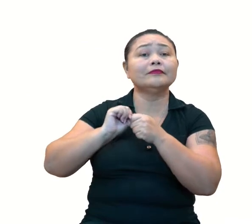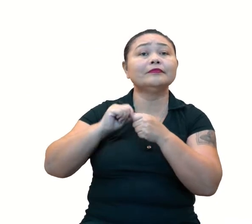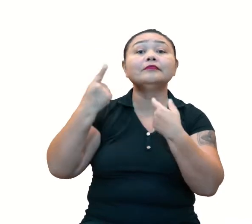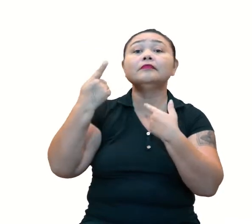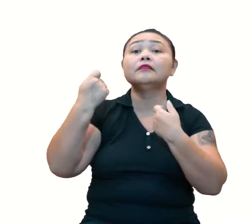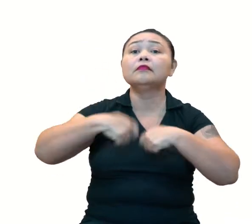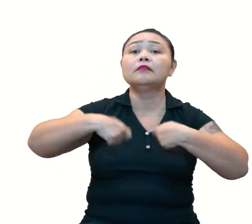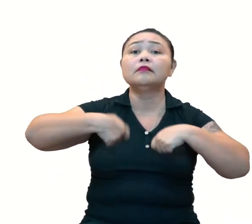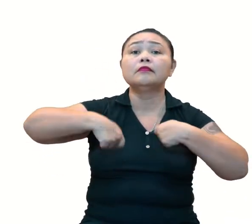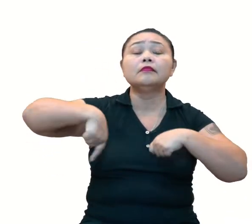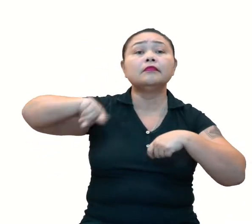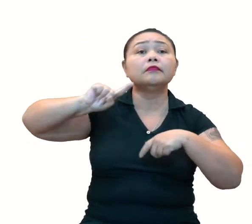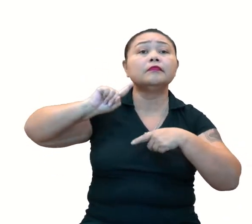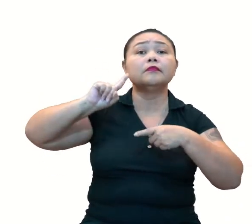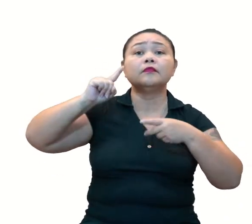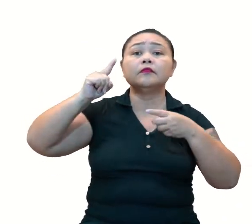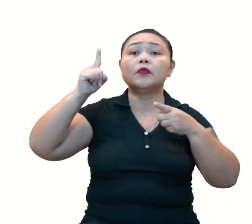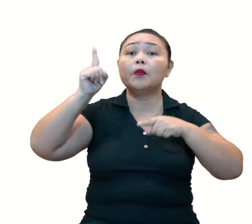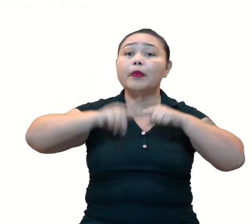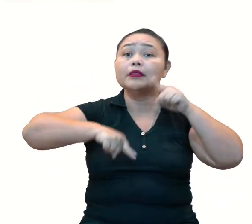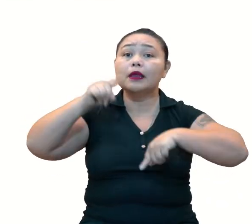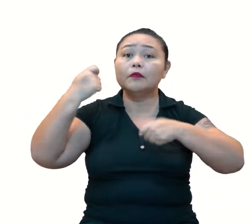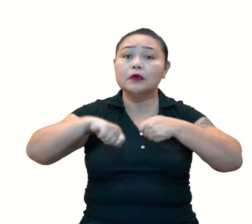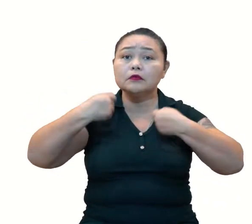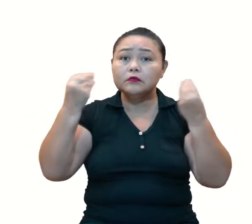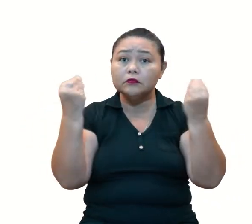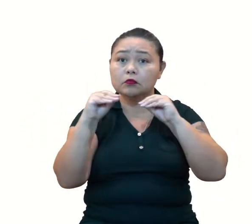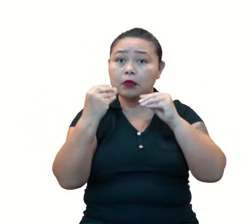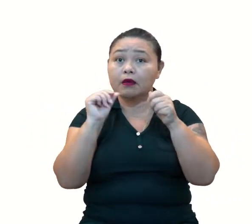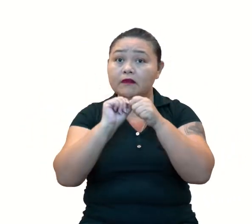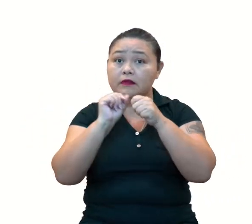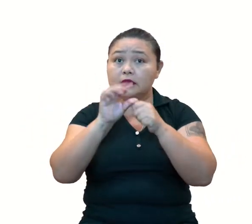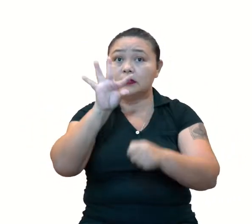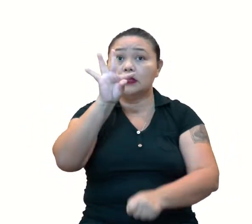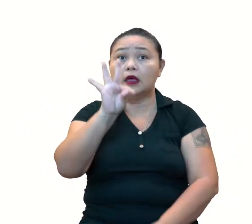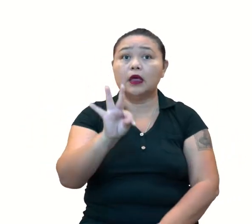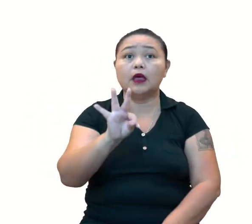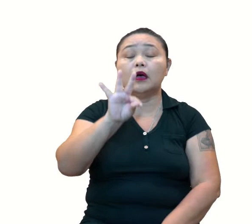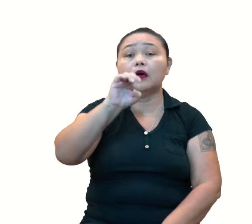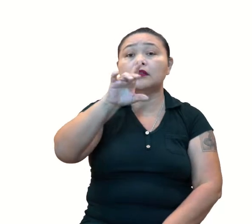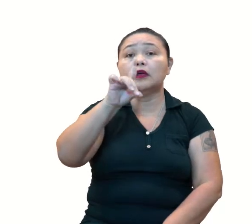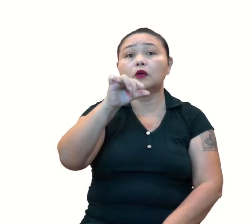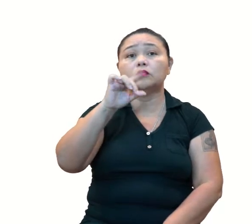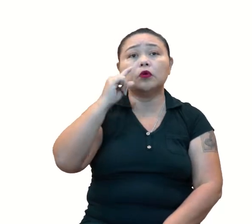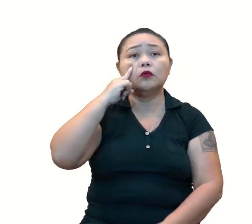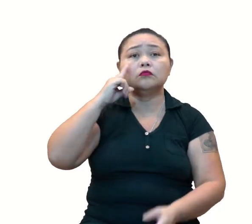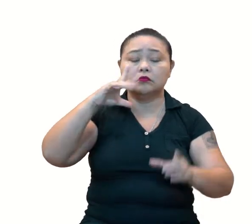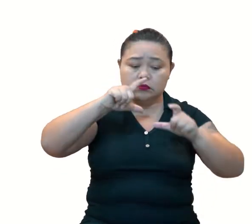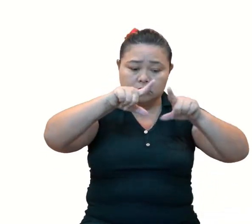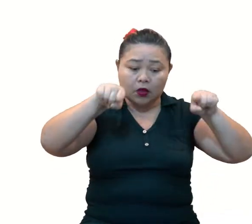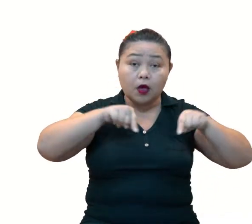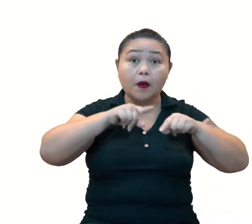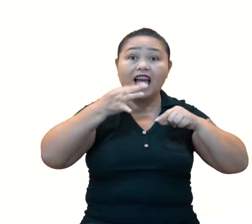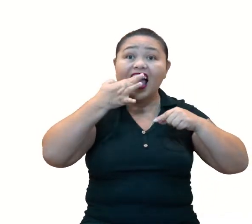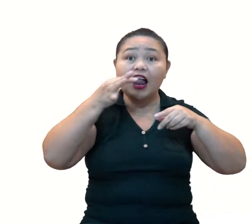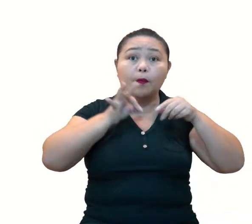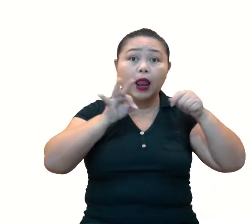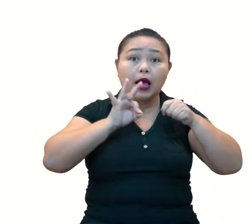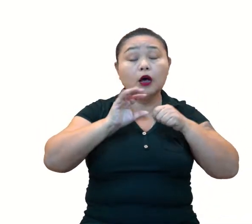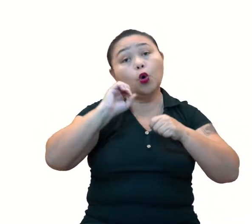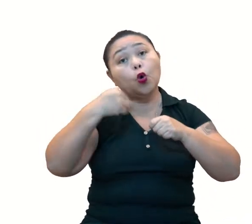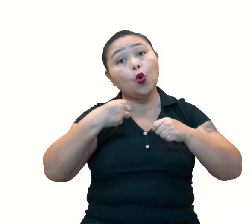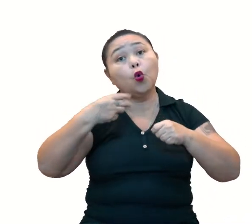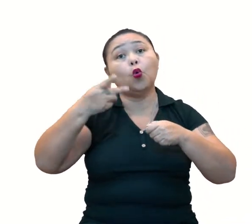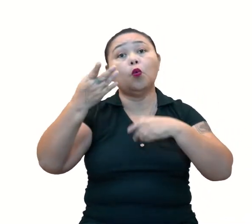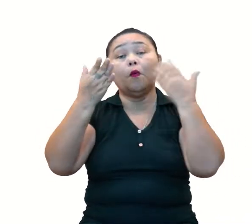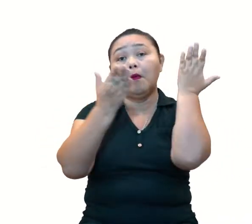vai precisar? Quais os materiais necessários para a construção do teodolito? Um transferidor de plástico ou madeira. Pode ser. Na papelaria